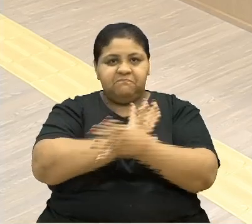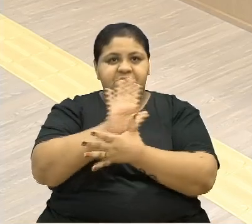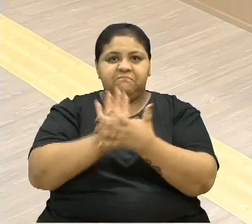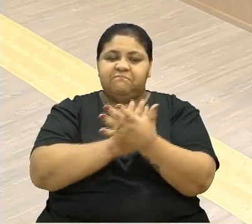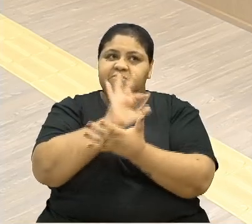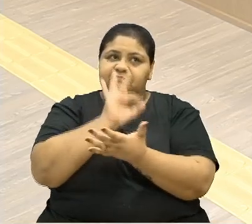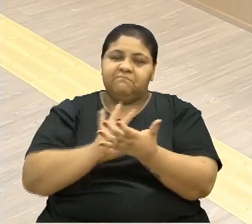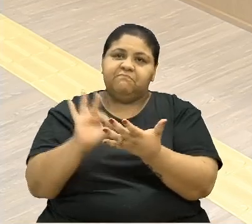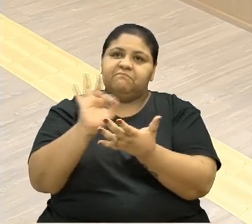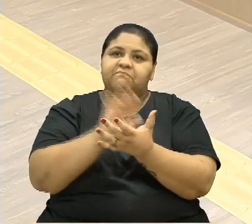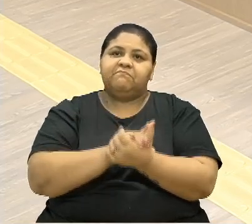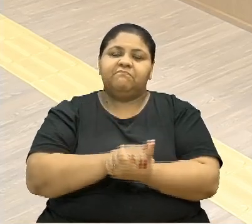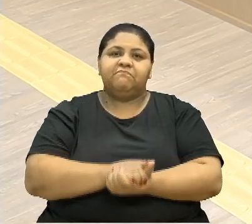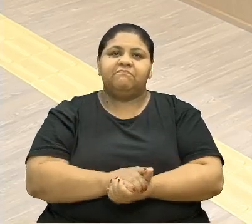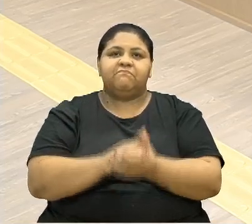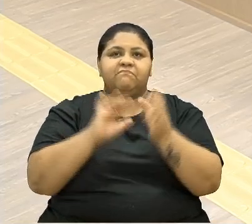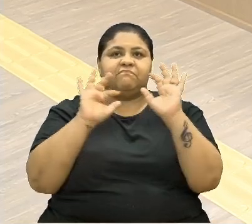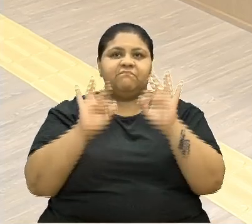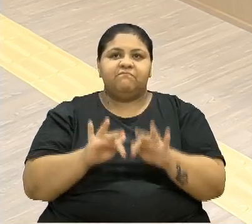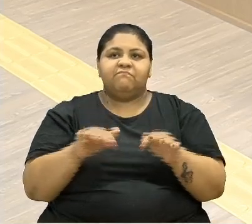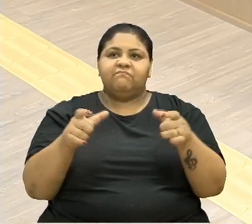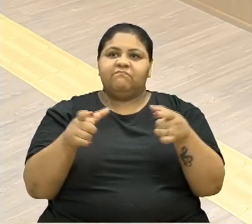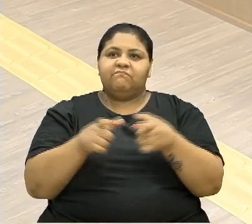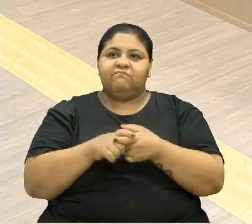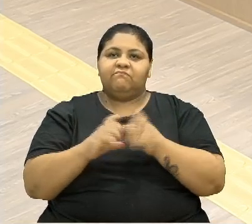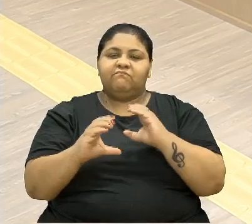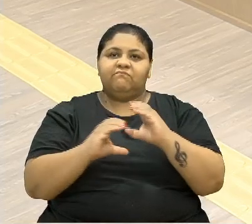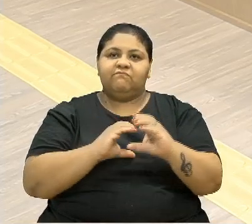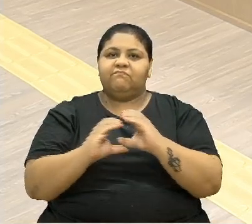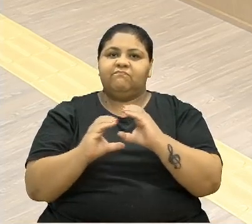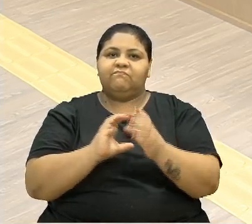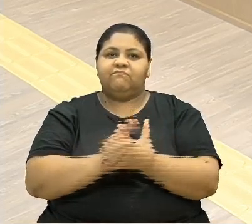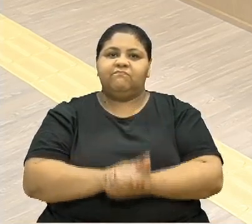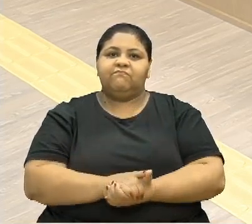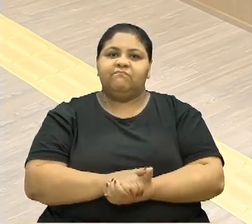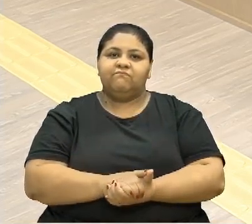inscritos, encerramos o espaço das pequenas comunicações. No momento em que